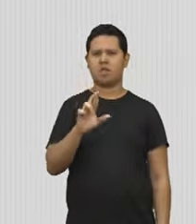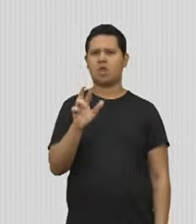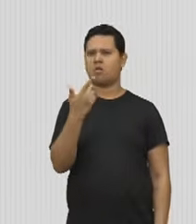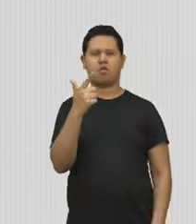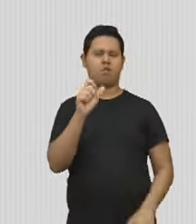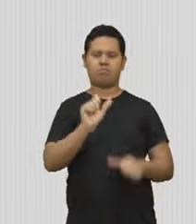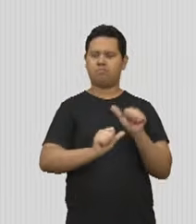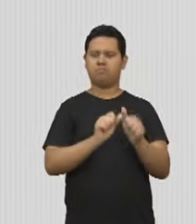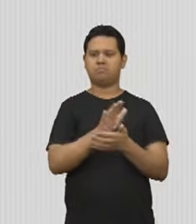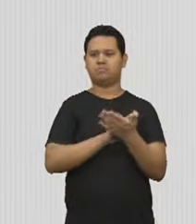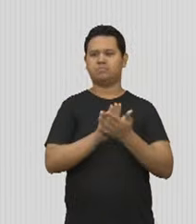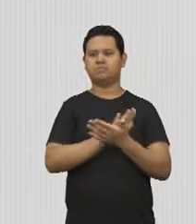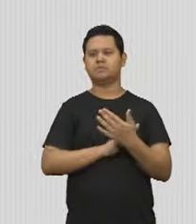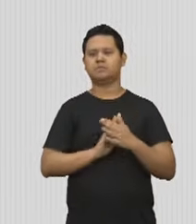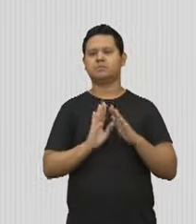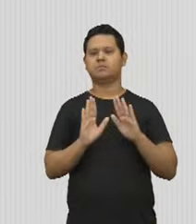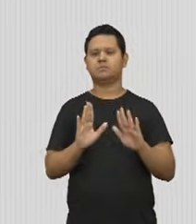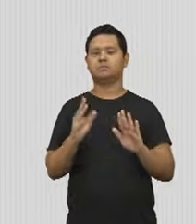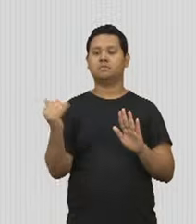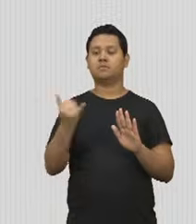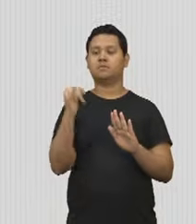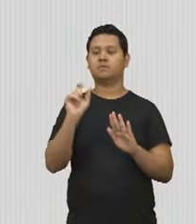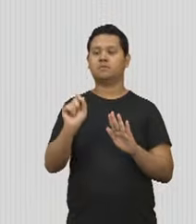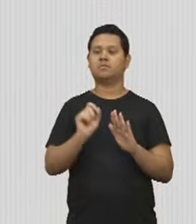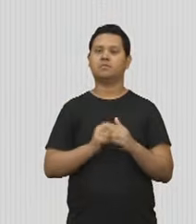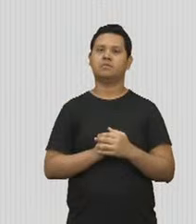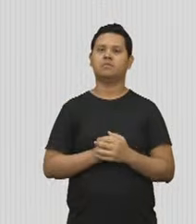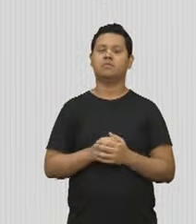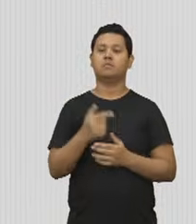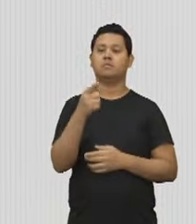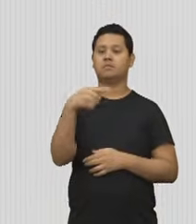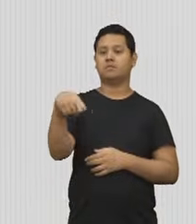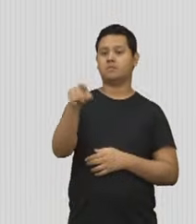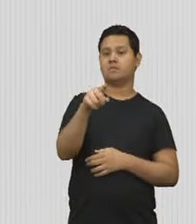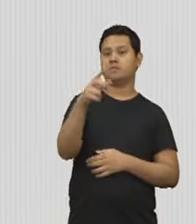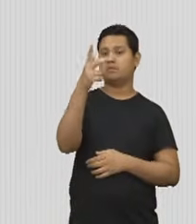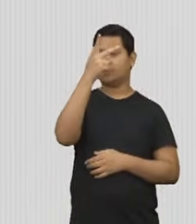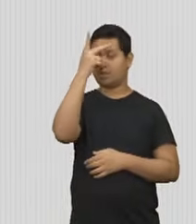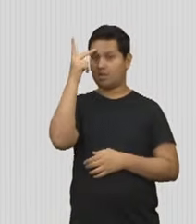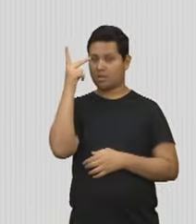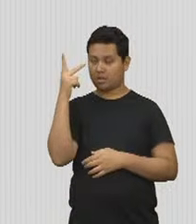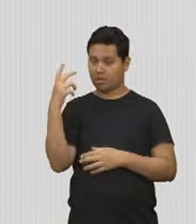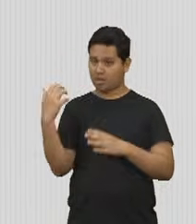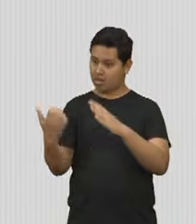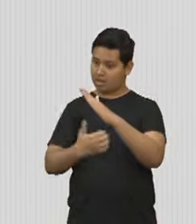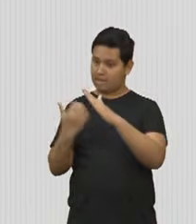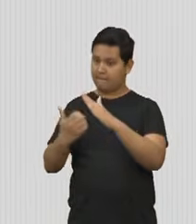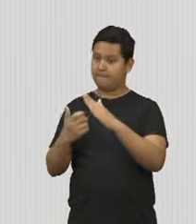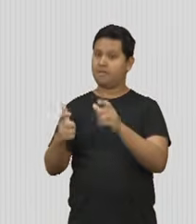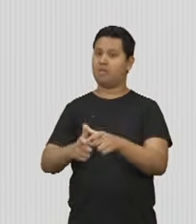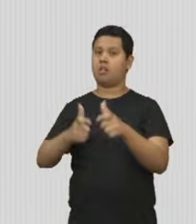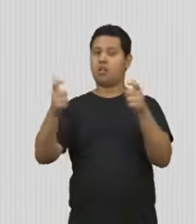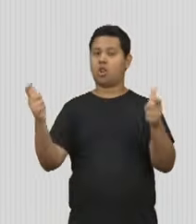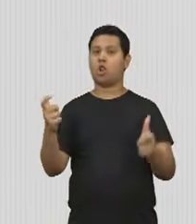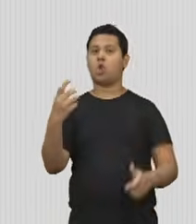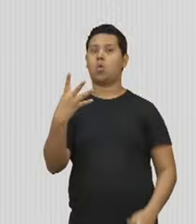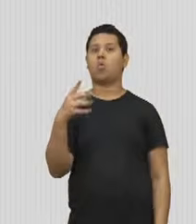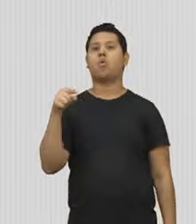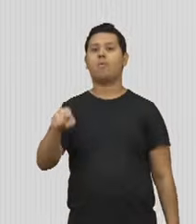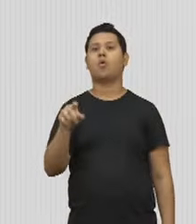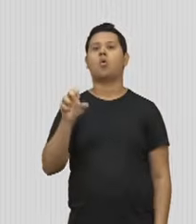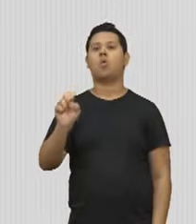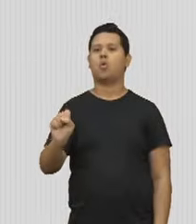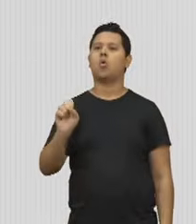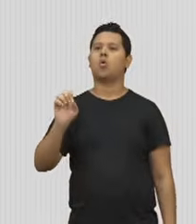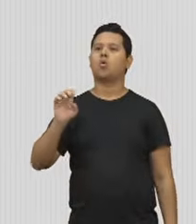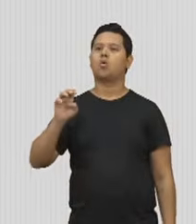ter alteração. Agora, a alteração principal são para as empresas de grande porte, que arrecadam mais de 4,8